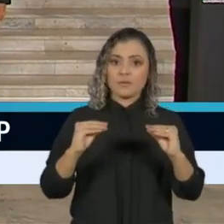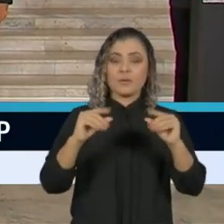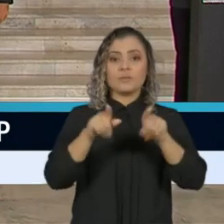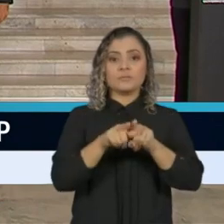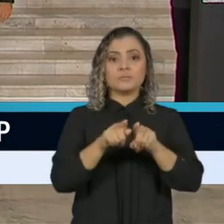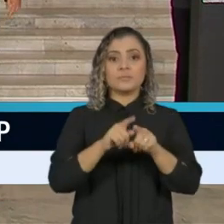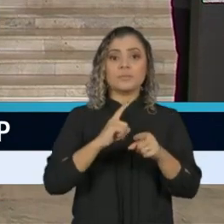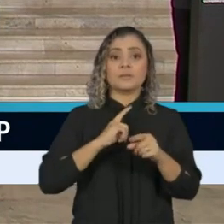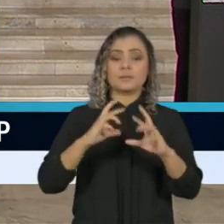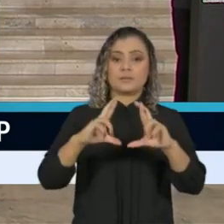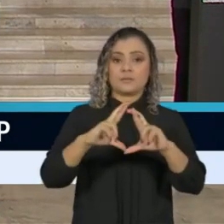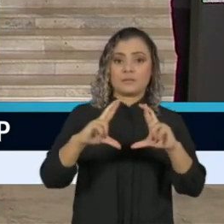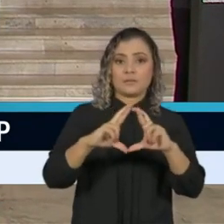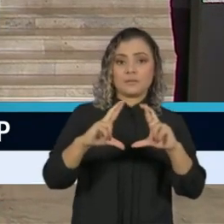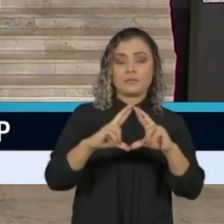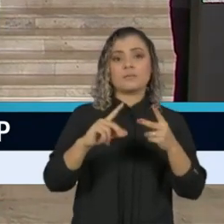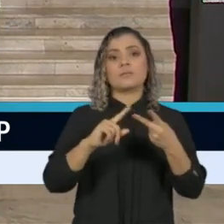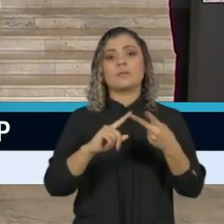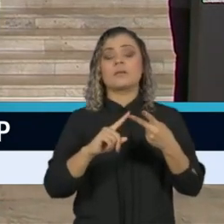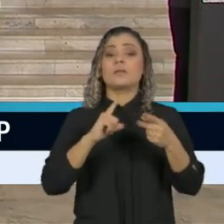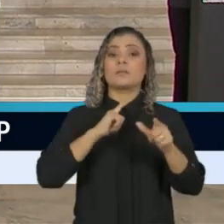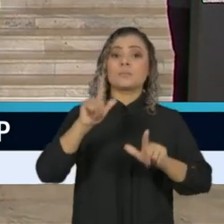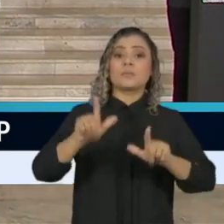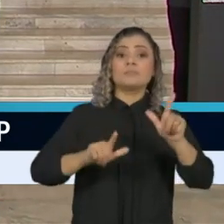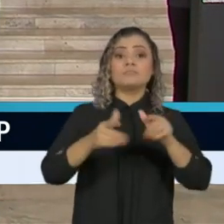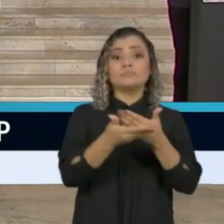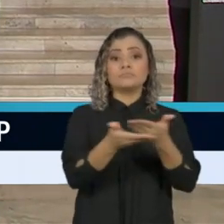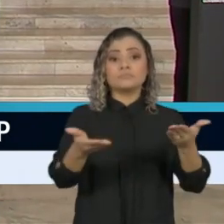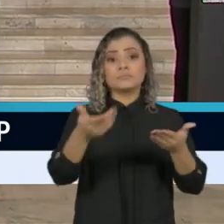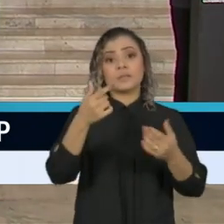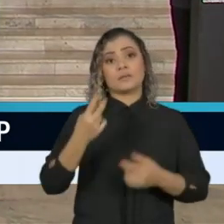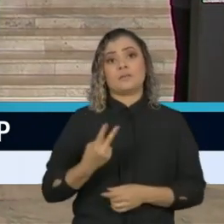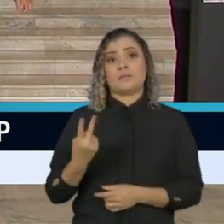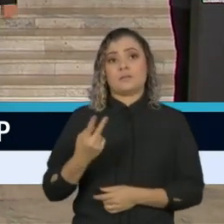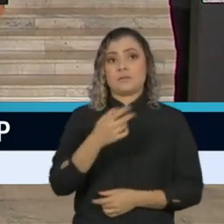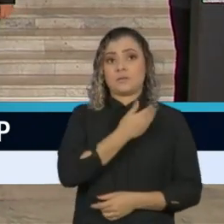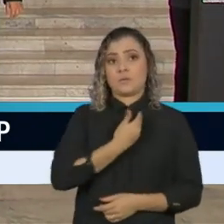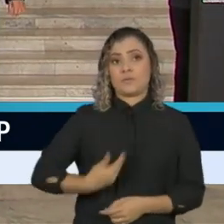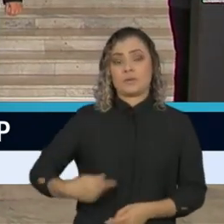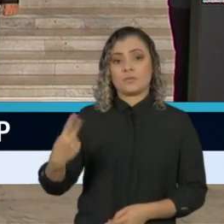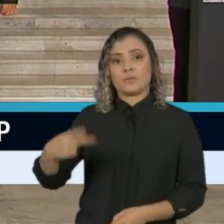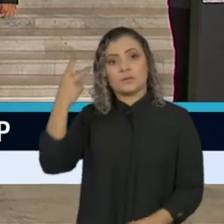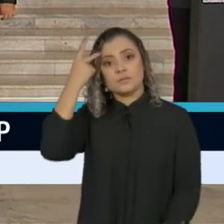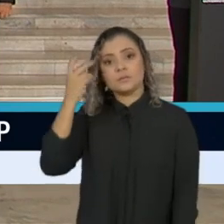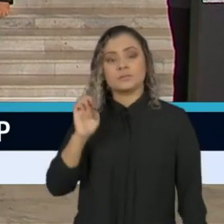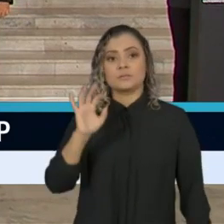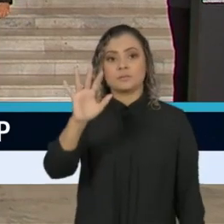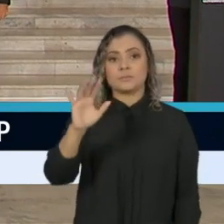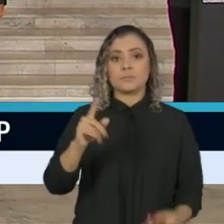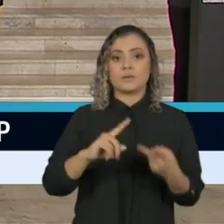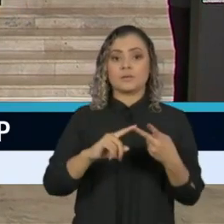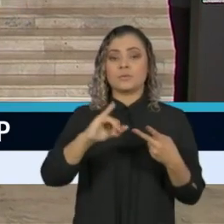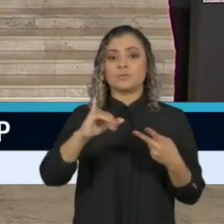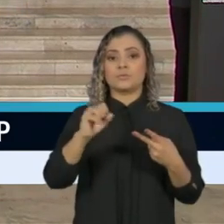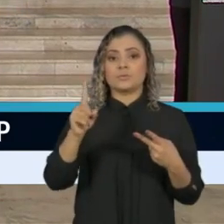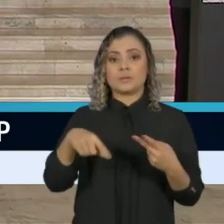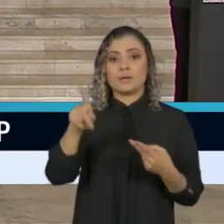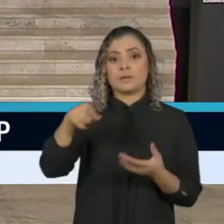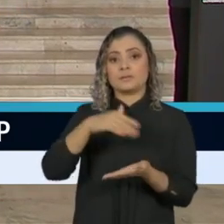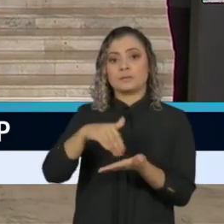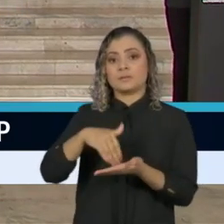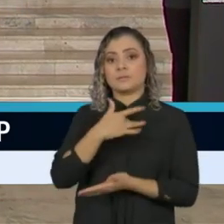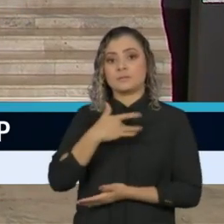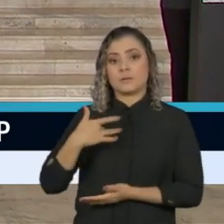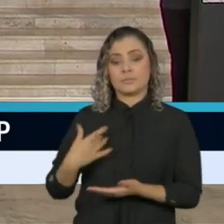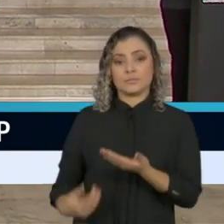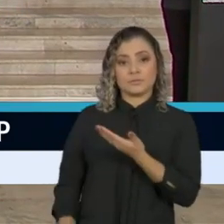ao vivo. Aqui ao meu lado, Rodrigo Garcia, vice-governador e secretário de Governo do Estado de São Paulo, José Henrique Germann, secretário da